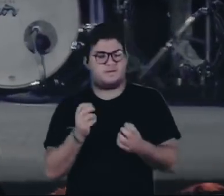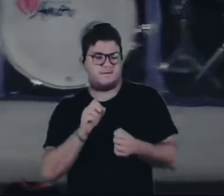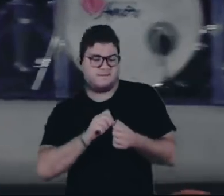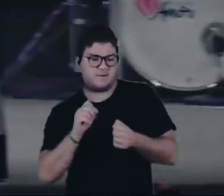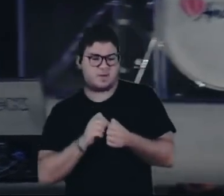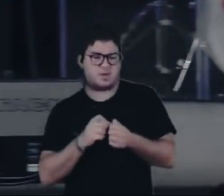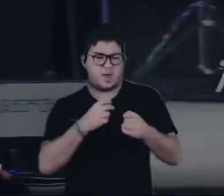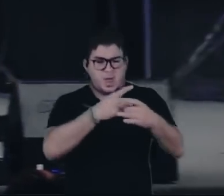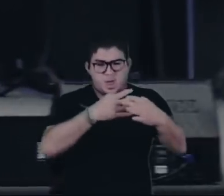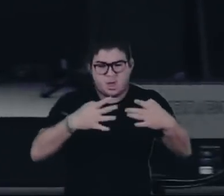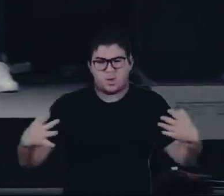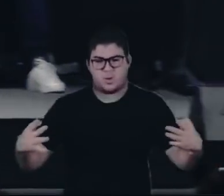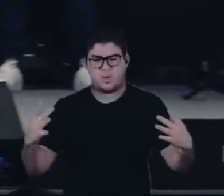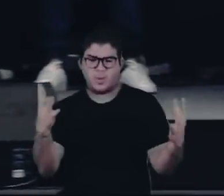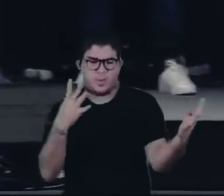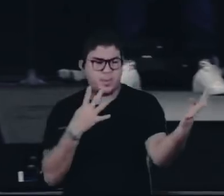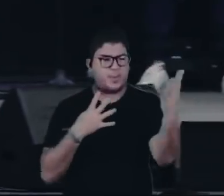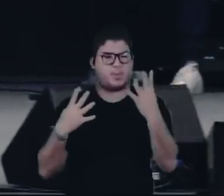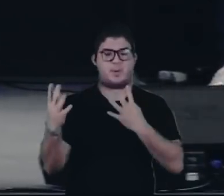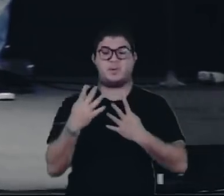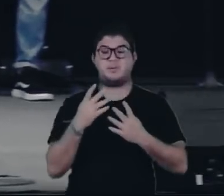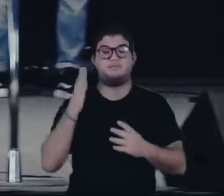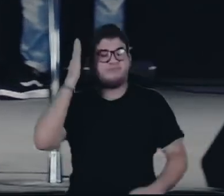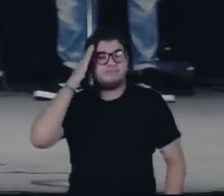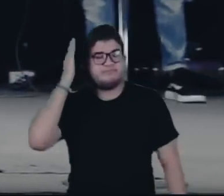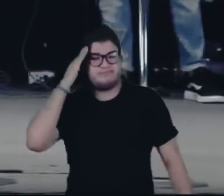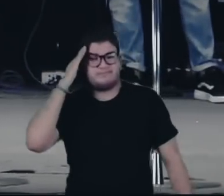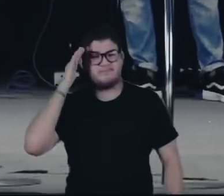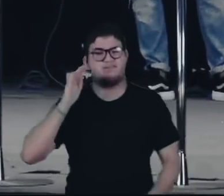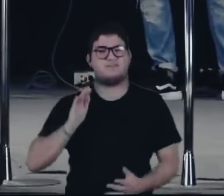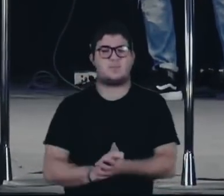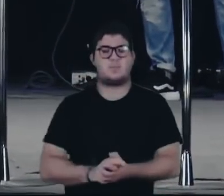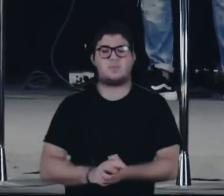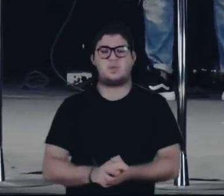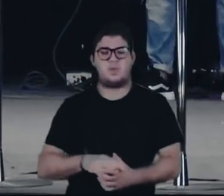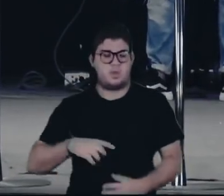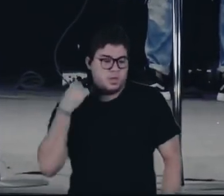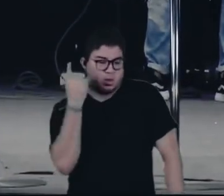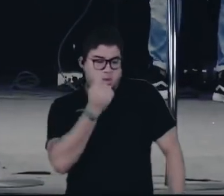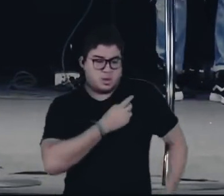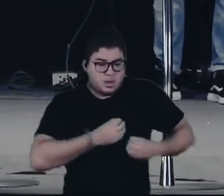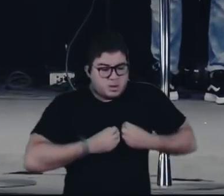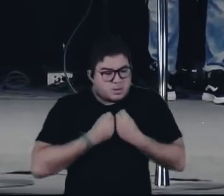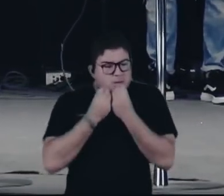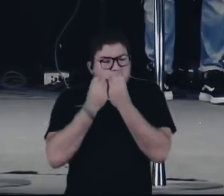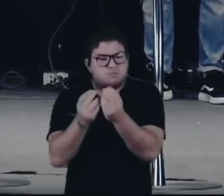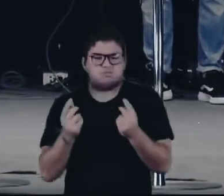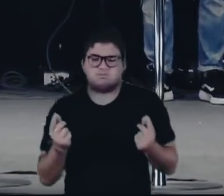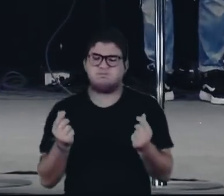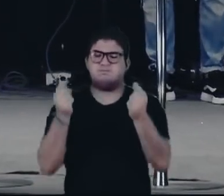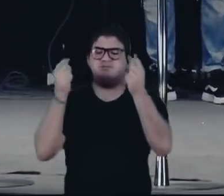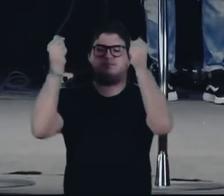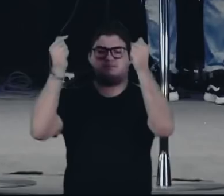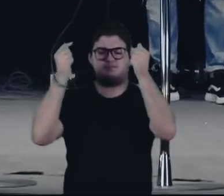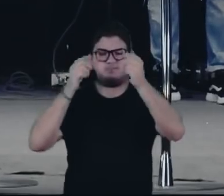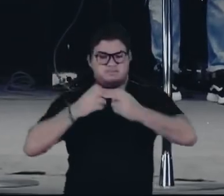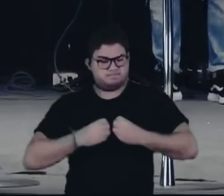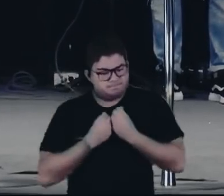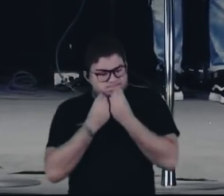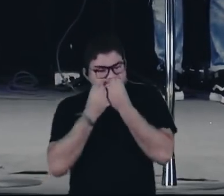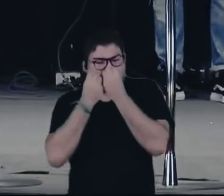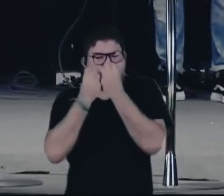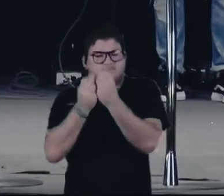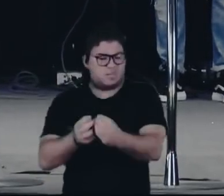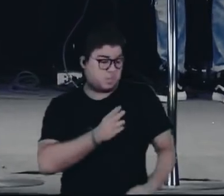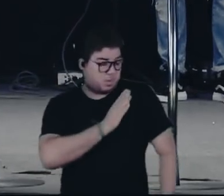vida de muitas pessoas. E sabe? É aí que a gente coloca os nossos recursos. É aí que a gente coloca